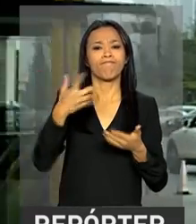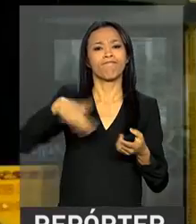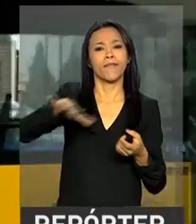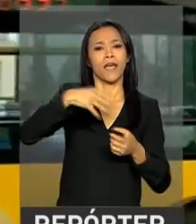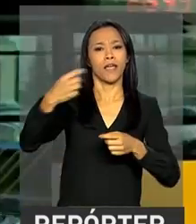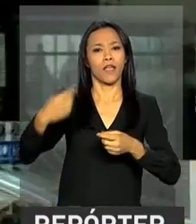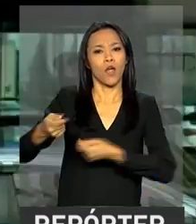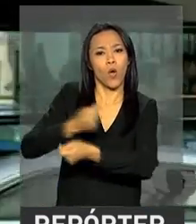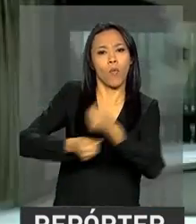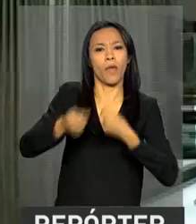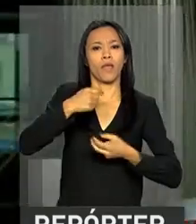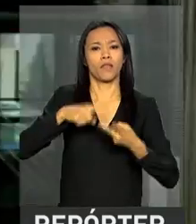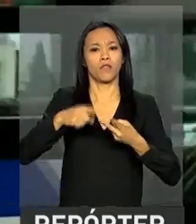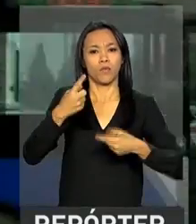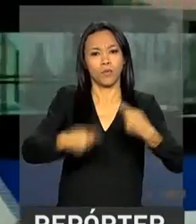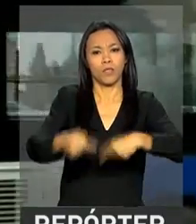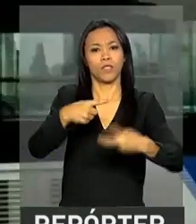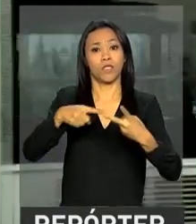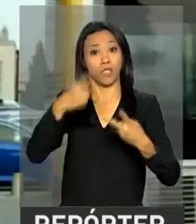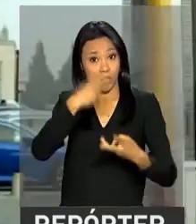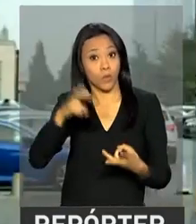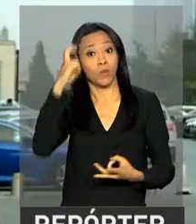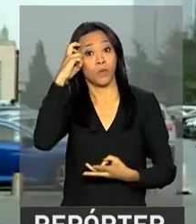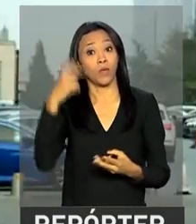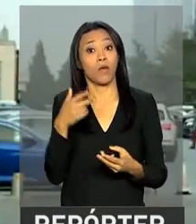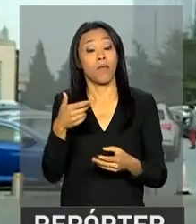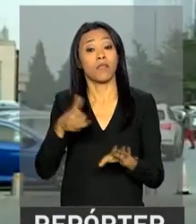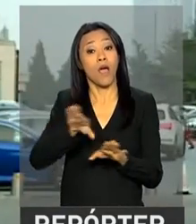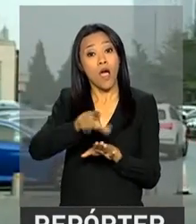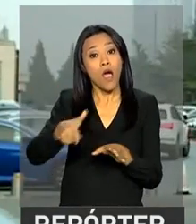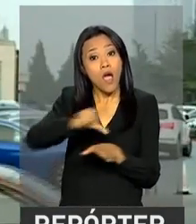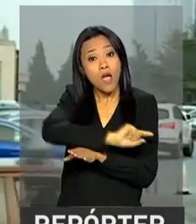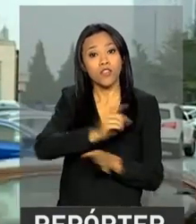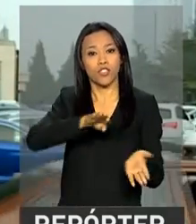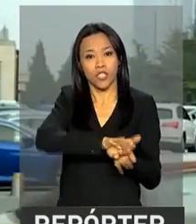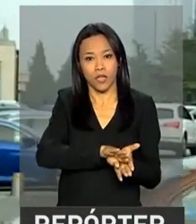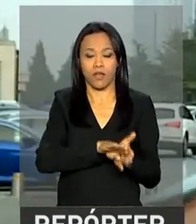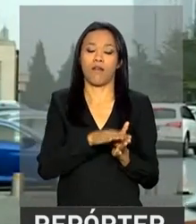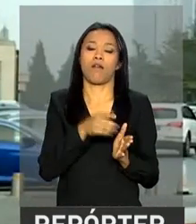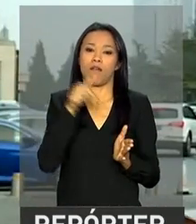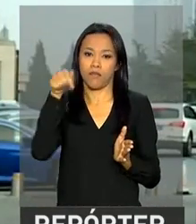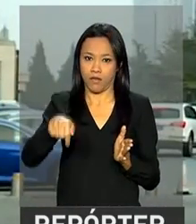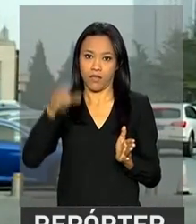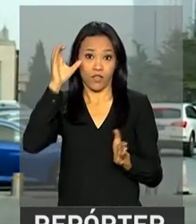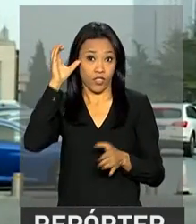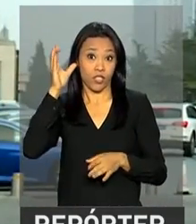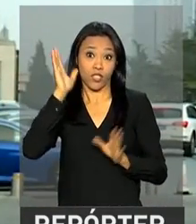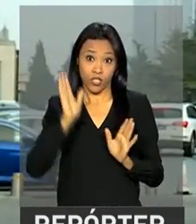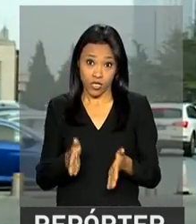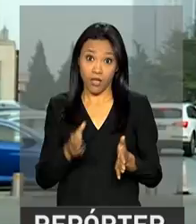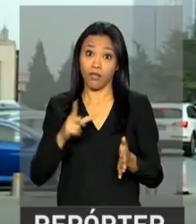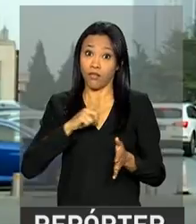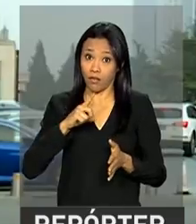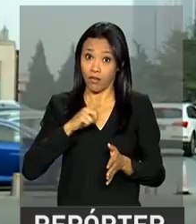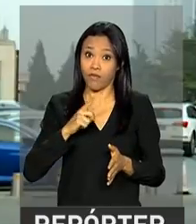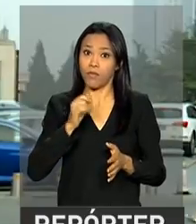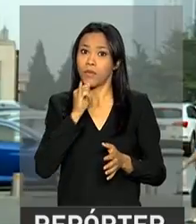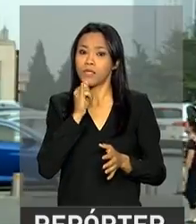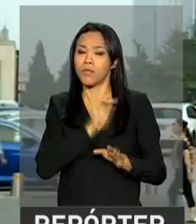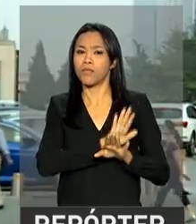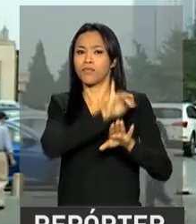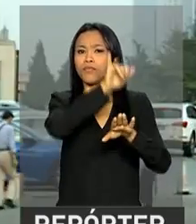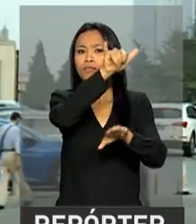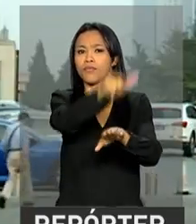culturais entre os países. Mas ainda antes de chegar à China, a viagem internacional já produziu resultados. Em escala